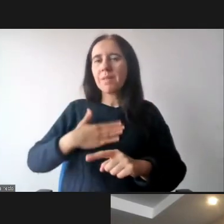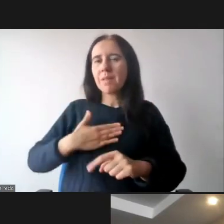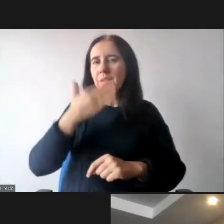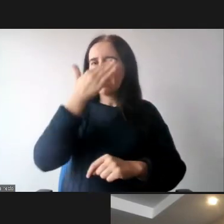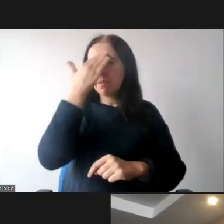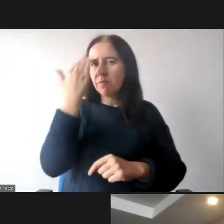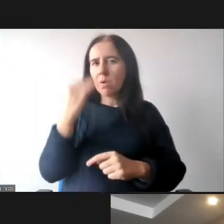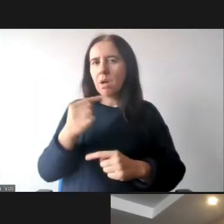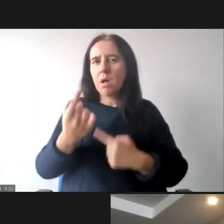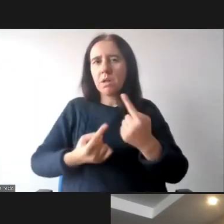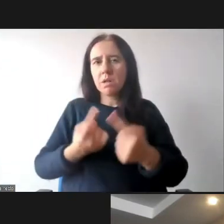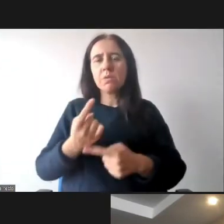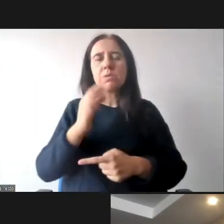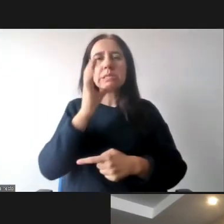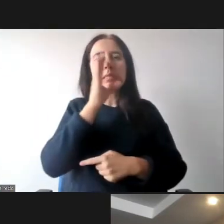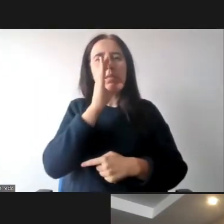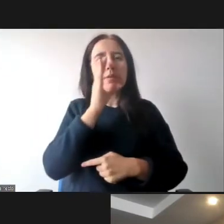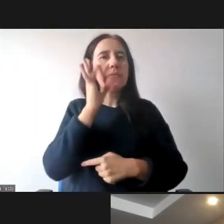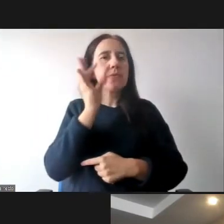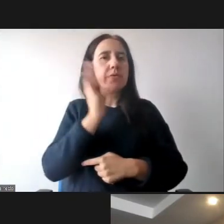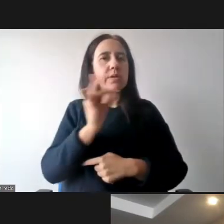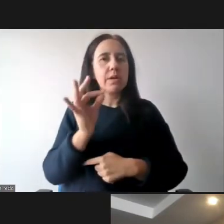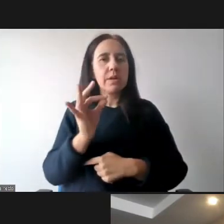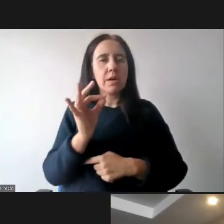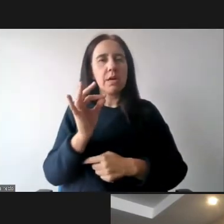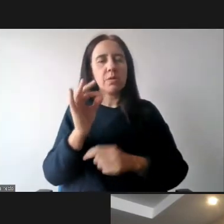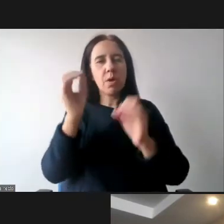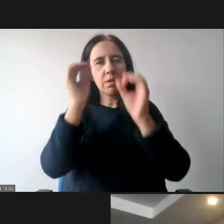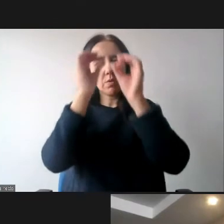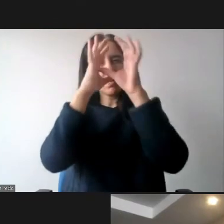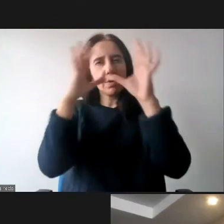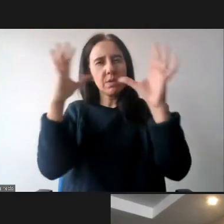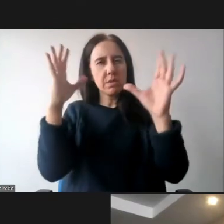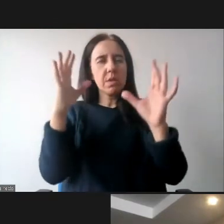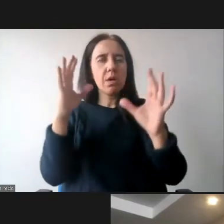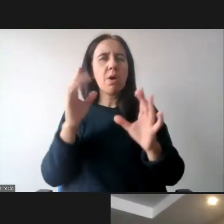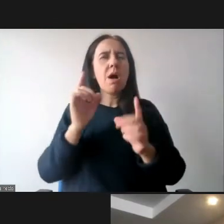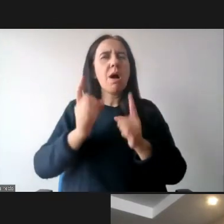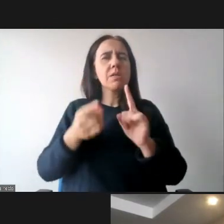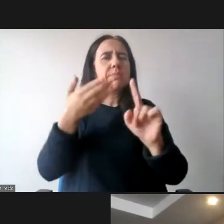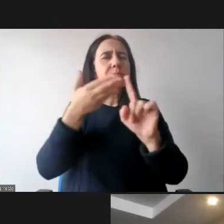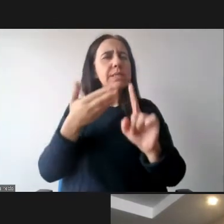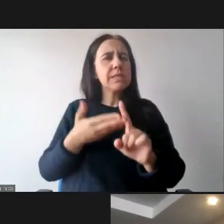dificuldades quando tentamos estabelecer aqui uma noção, um recorte global do princípio.